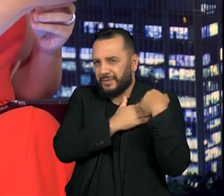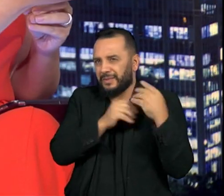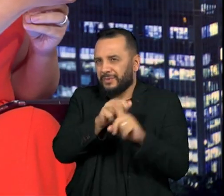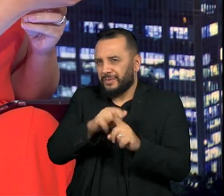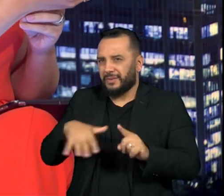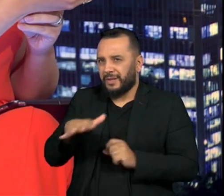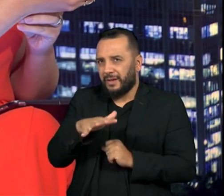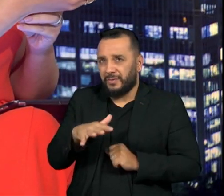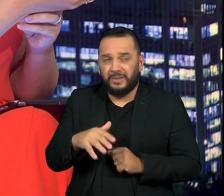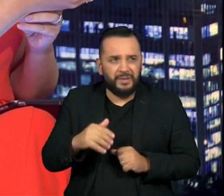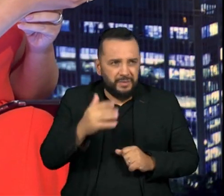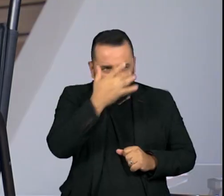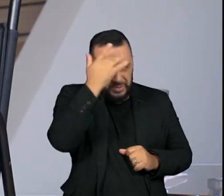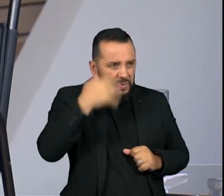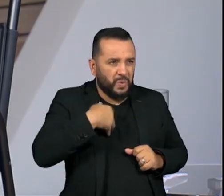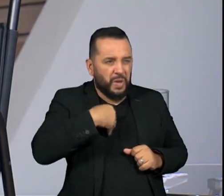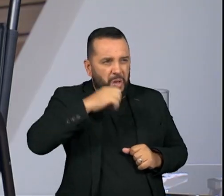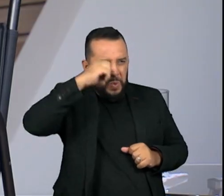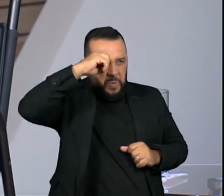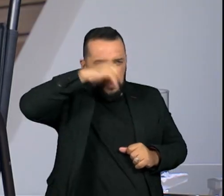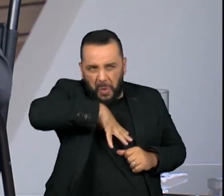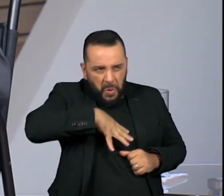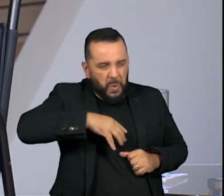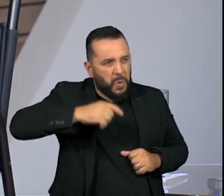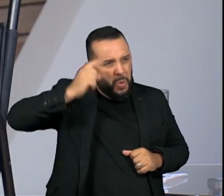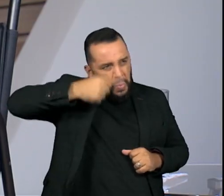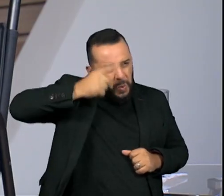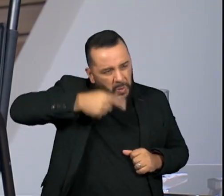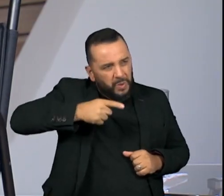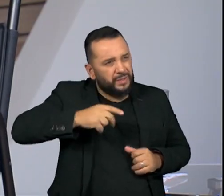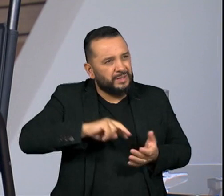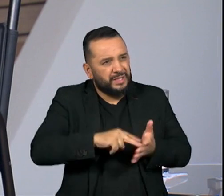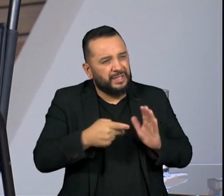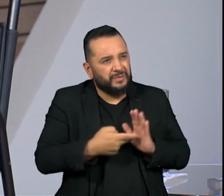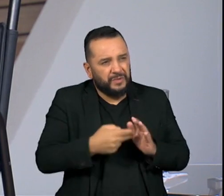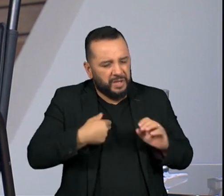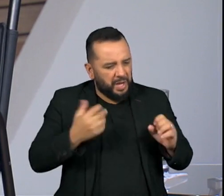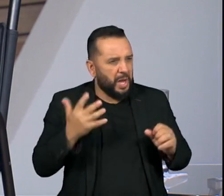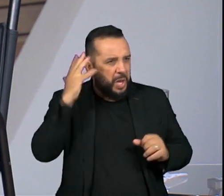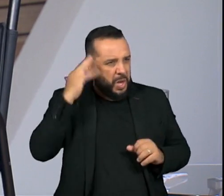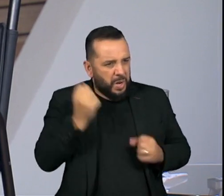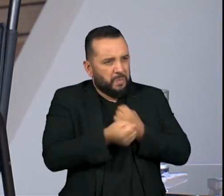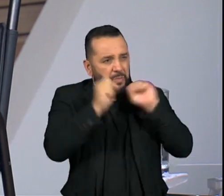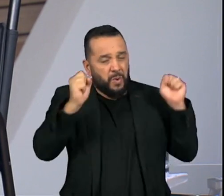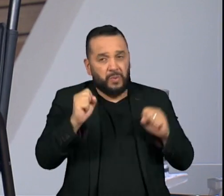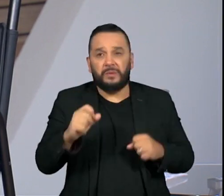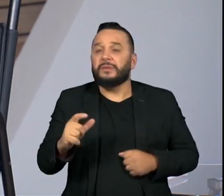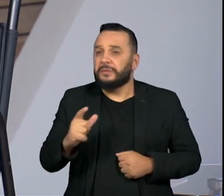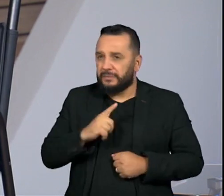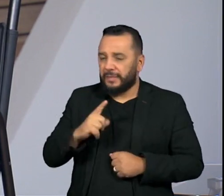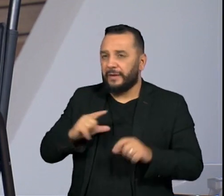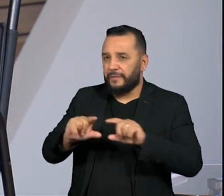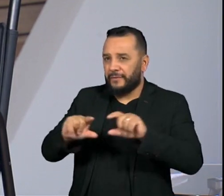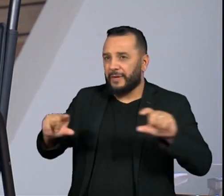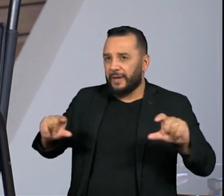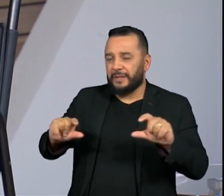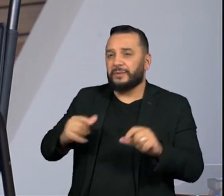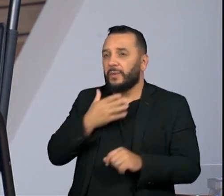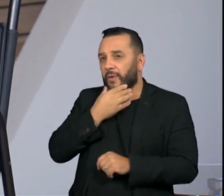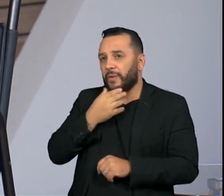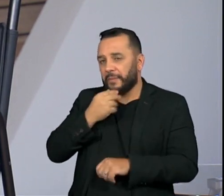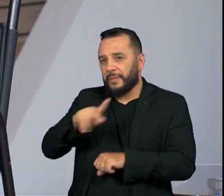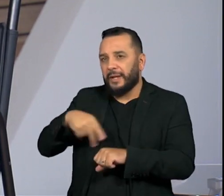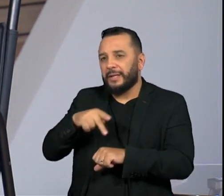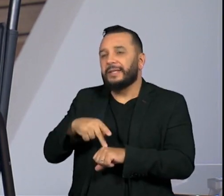leva à intolerância. Sim, Amos Oz, um grande escritor israelense, ele tem uma frase assim, que o fanático só sabe